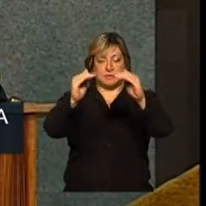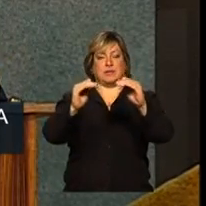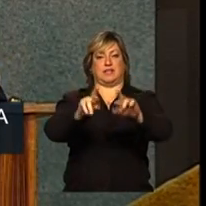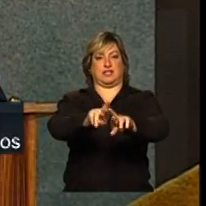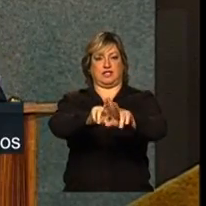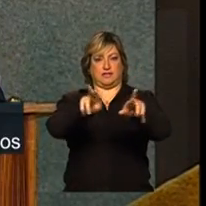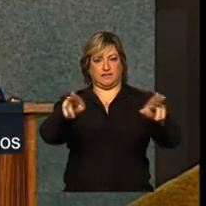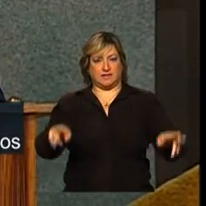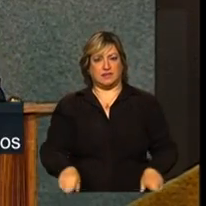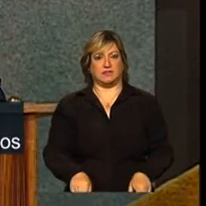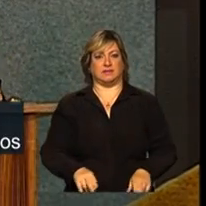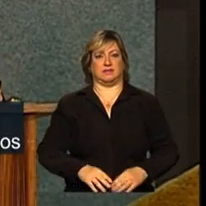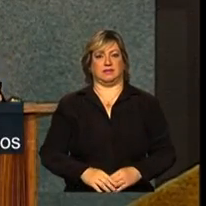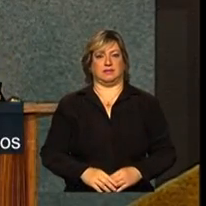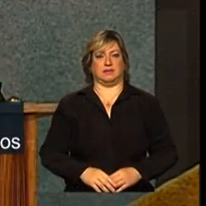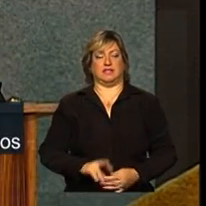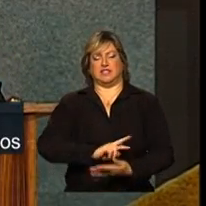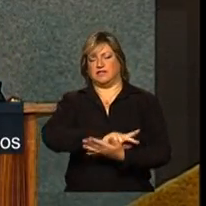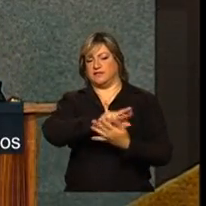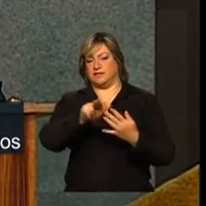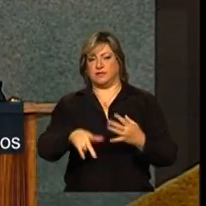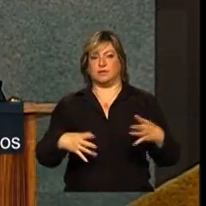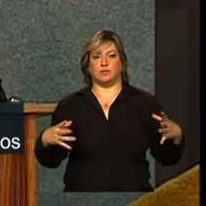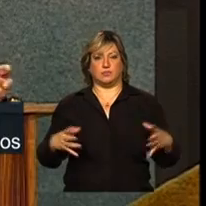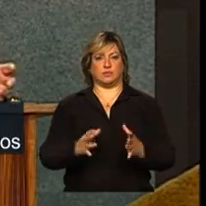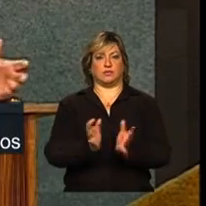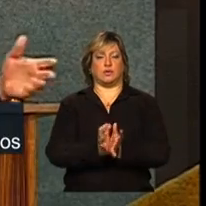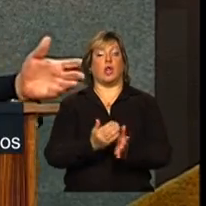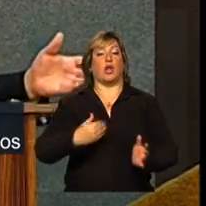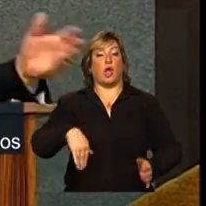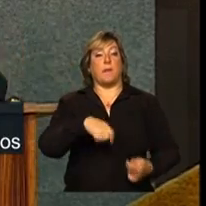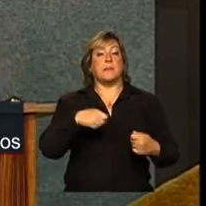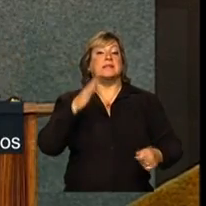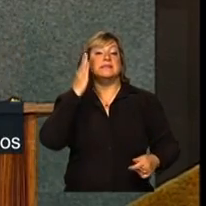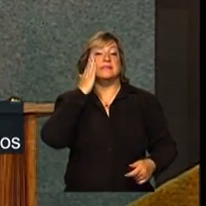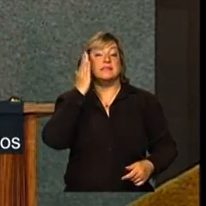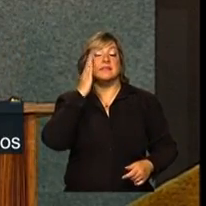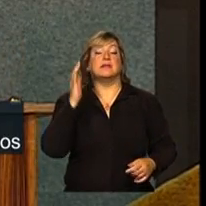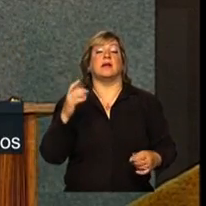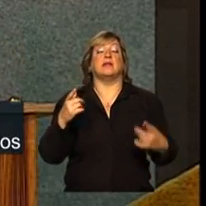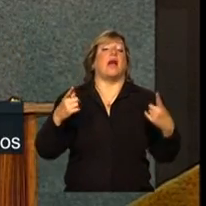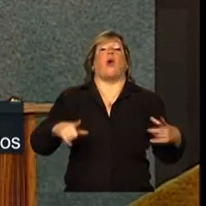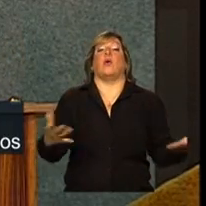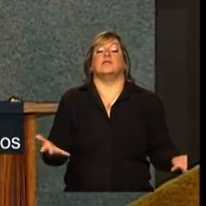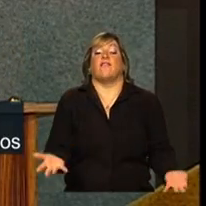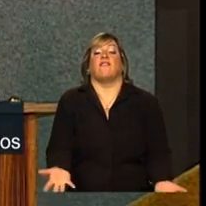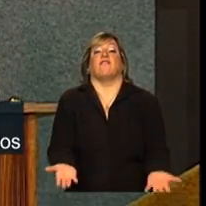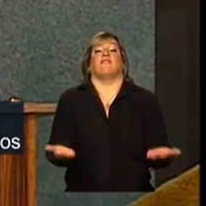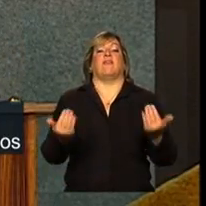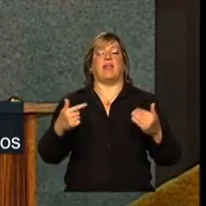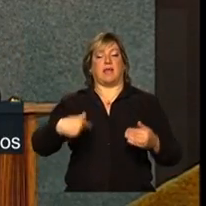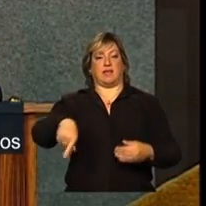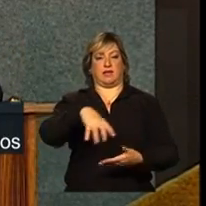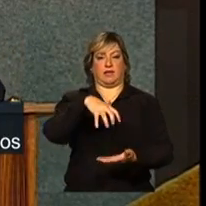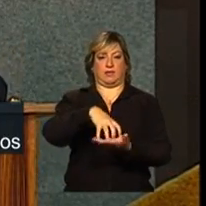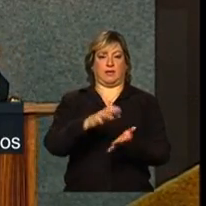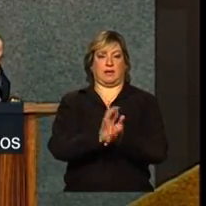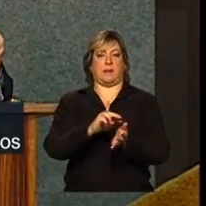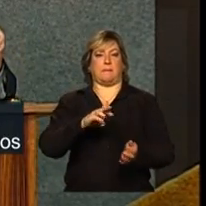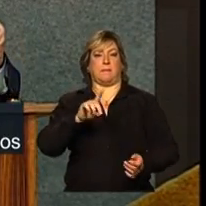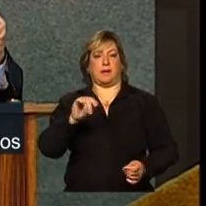diversidade. Nós precisamos saber de onde vem a classe média brasileira, para